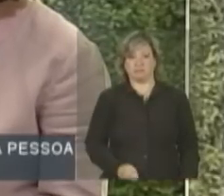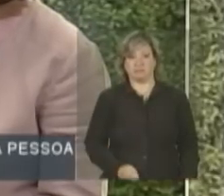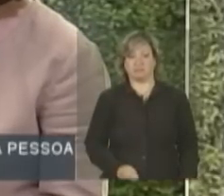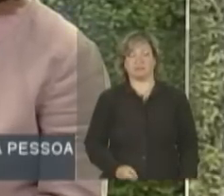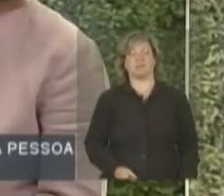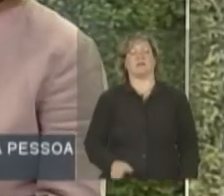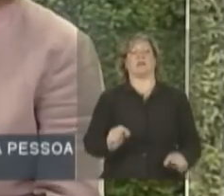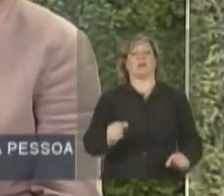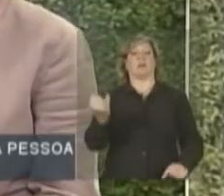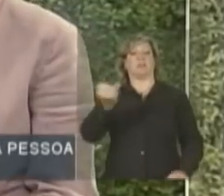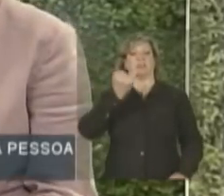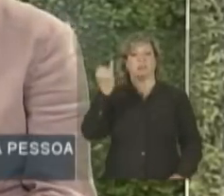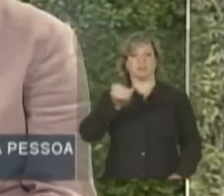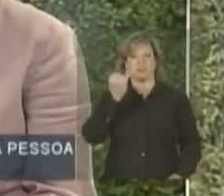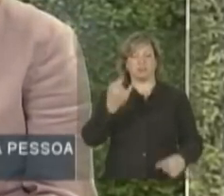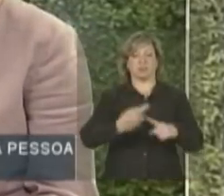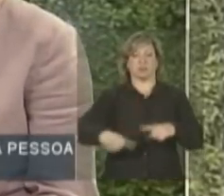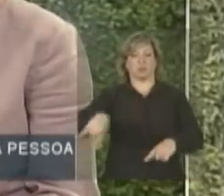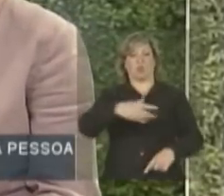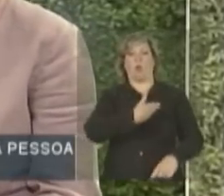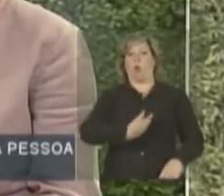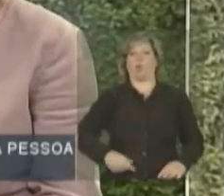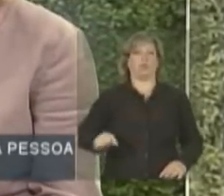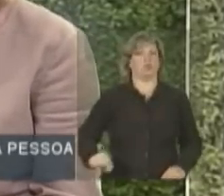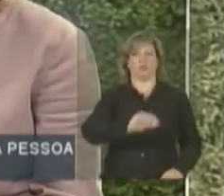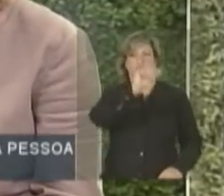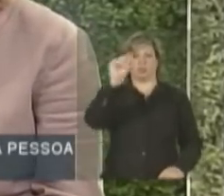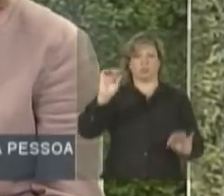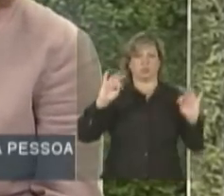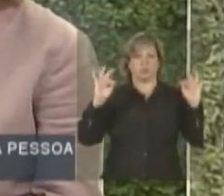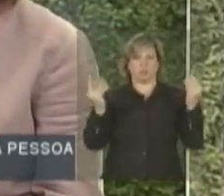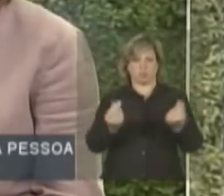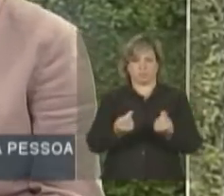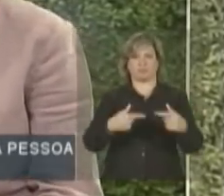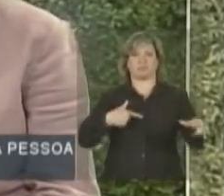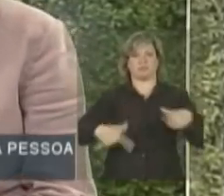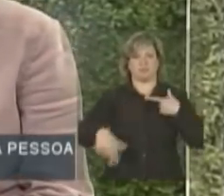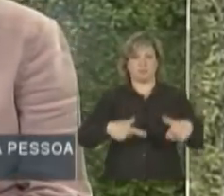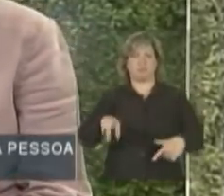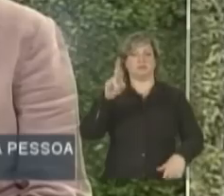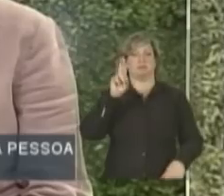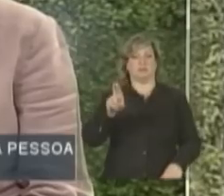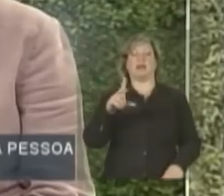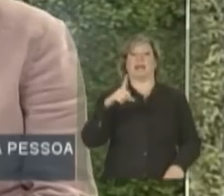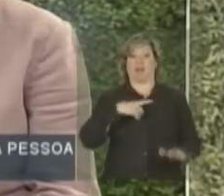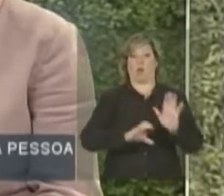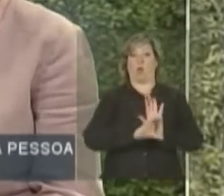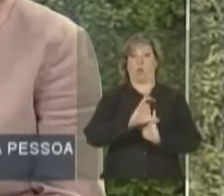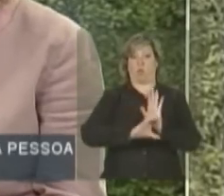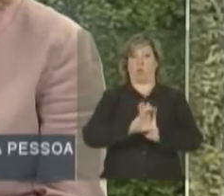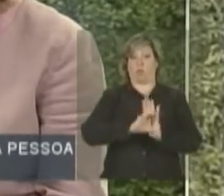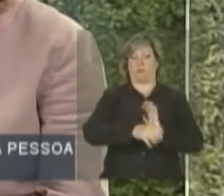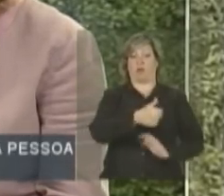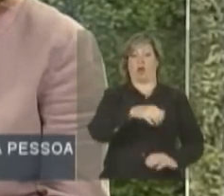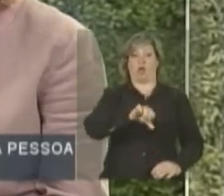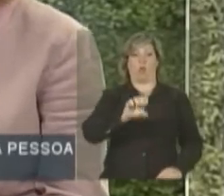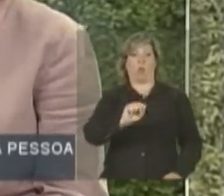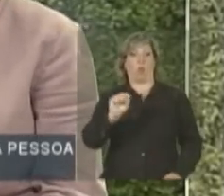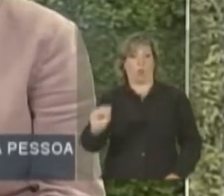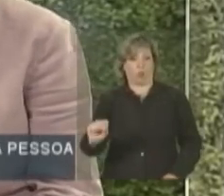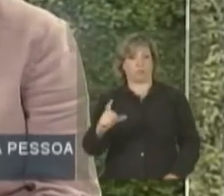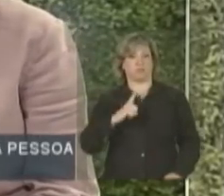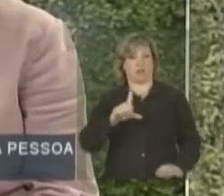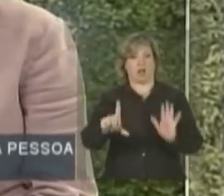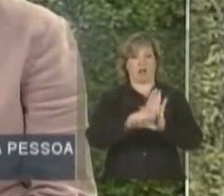irrenunciável por parte dos governos, mas como tarefa de Estado, está registrada na Constituição Federal de 1988 e